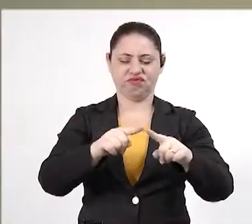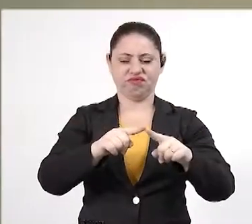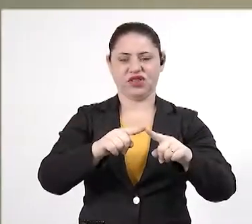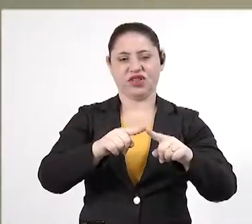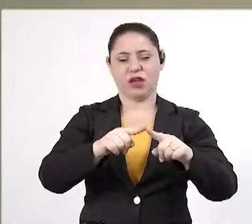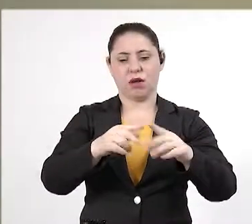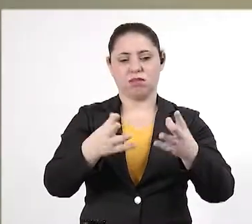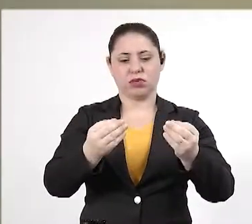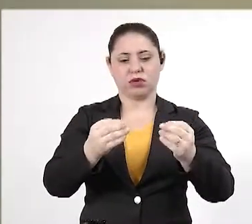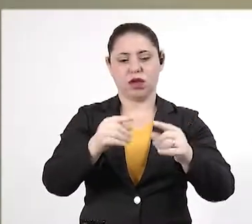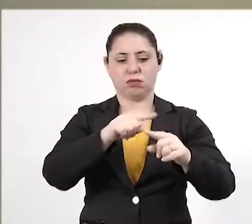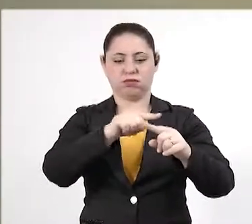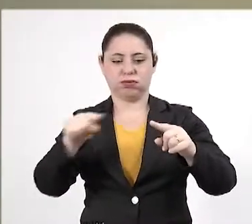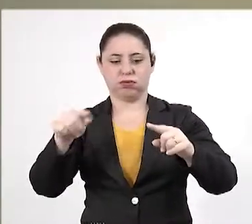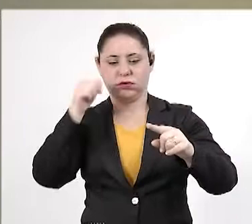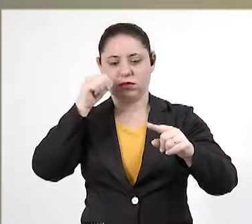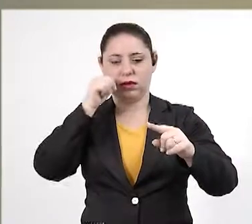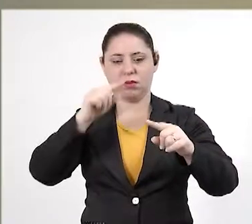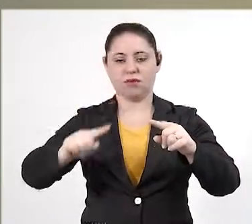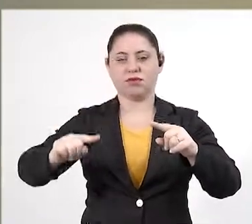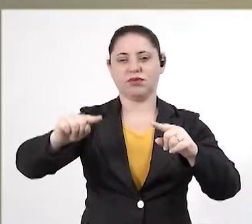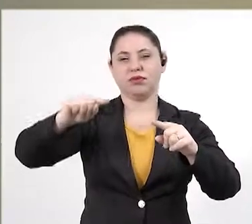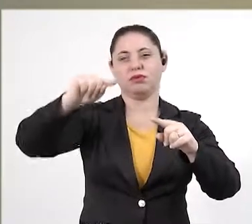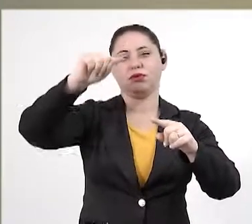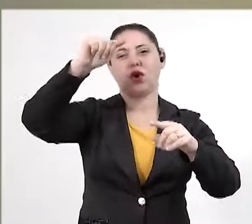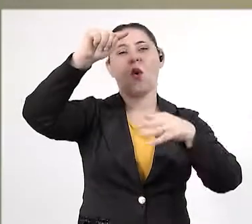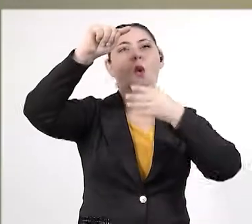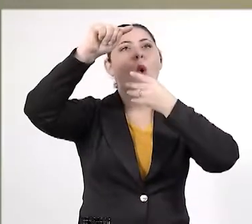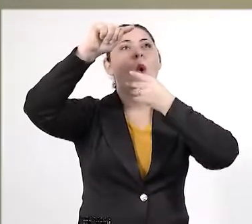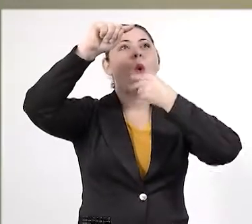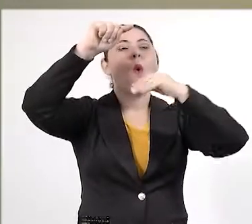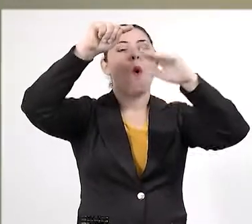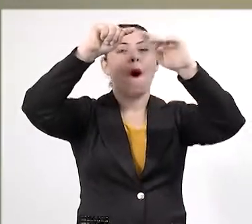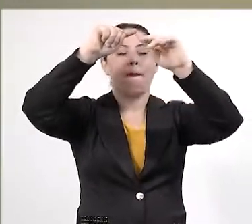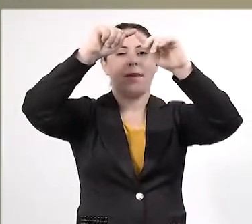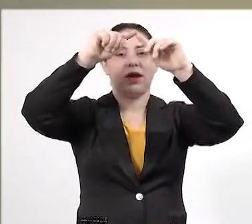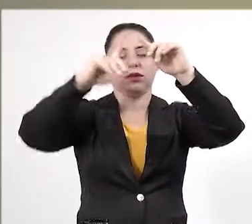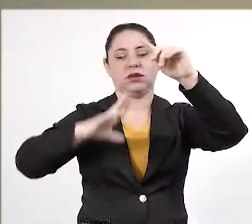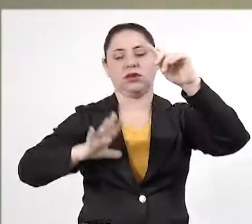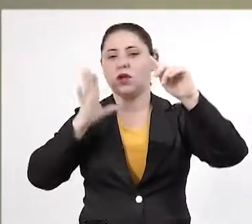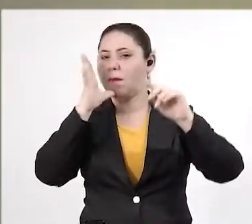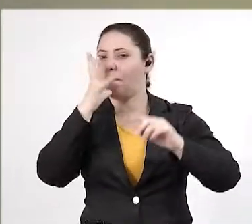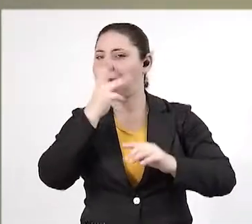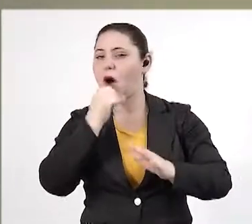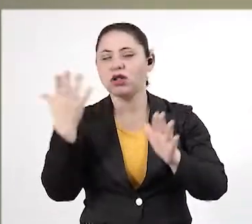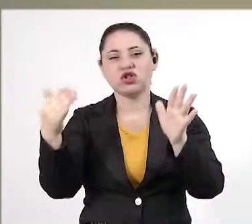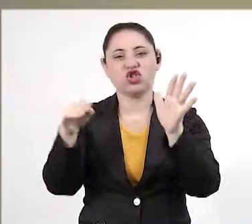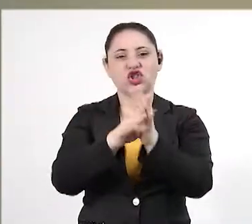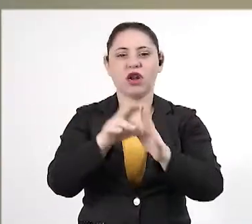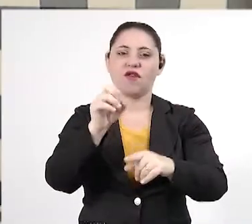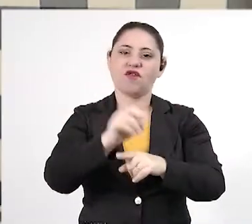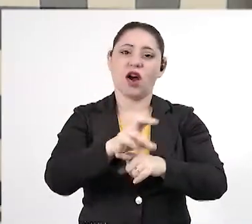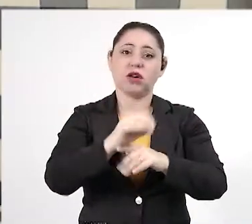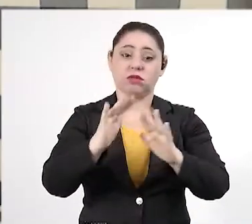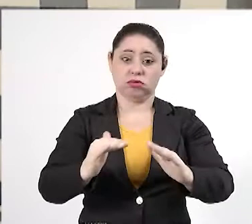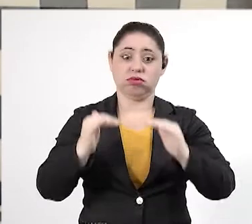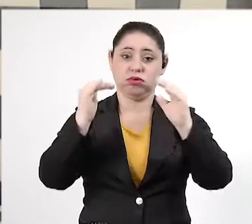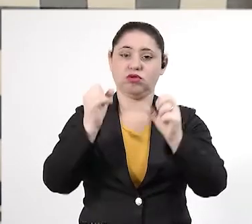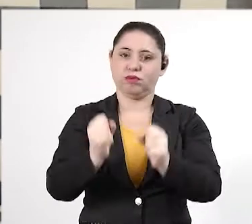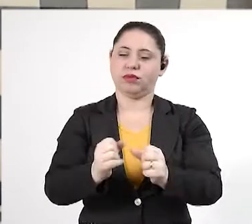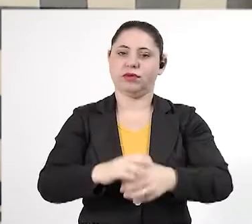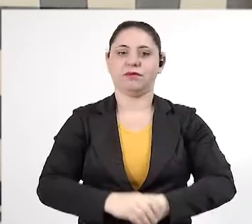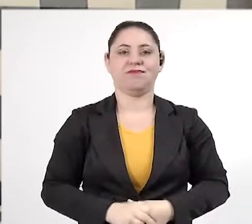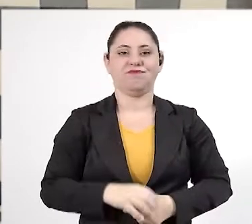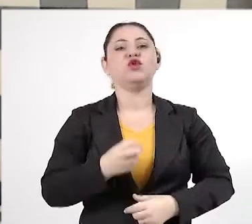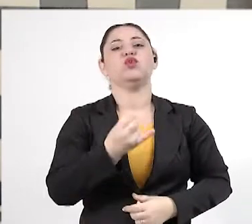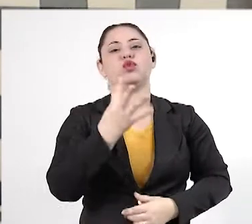muitas mulheres na base, mas elas vão chegando muito lentamente ao topo. Tanto é que os números realmente,